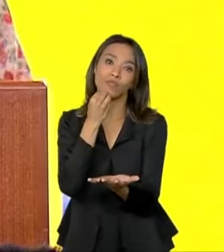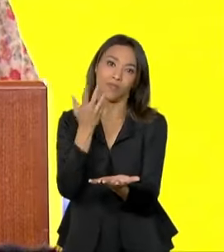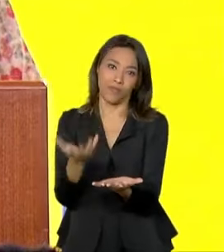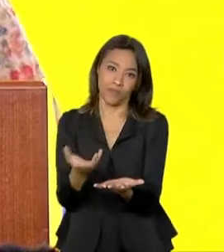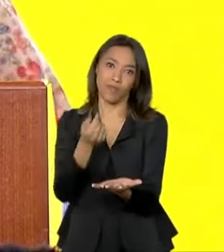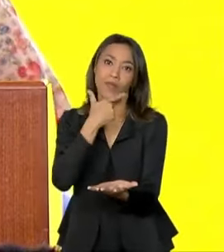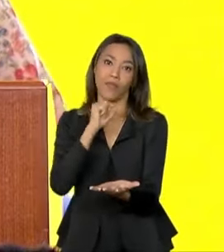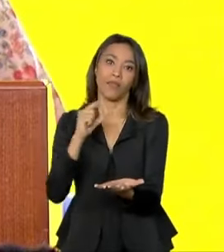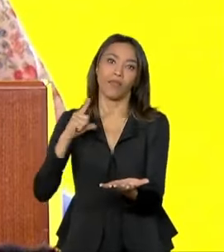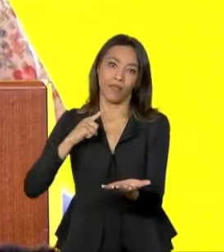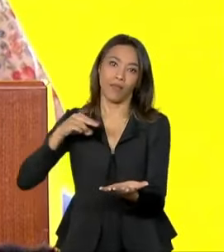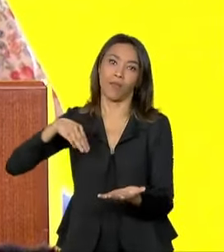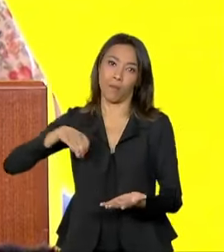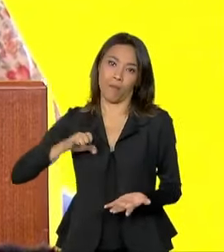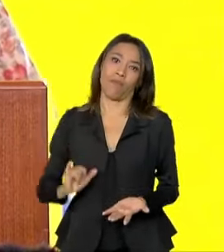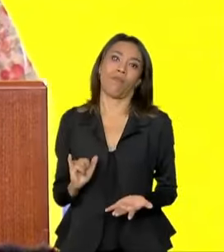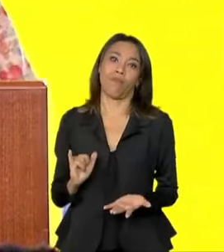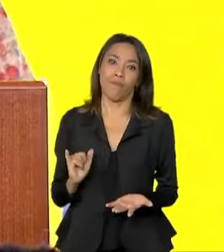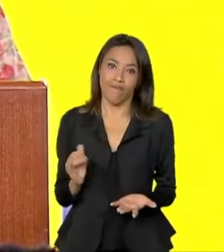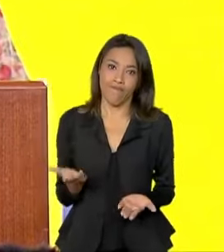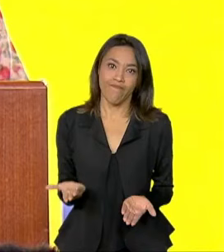né? E